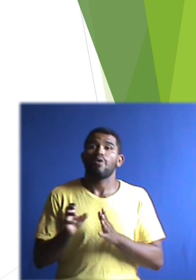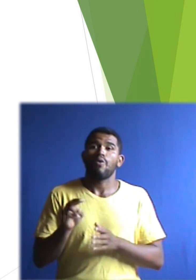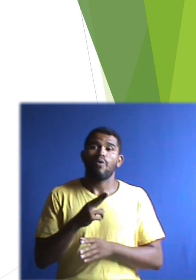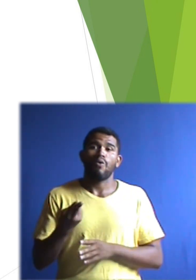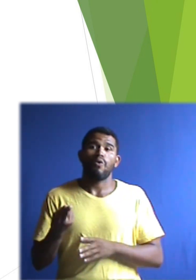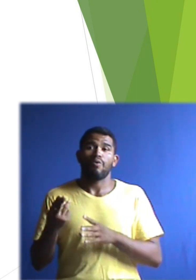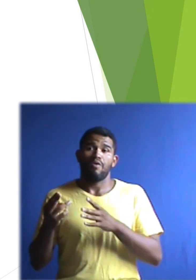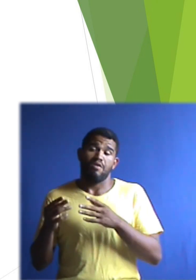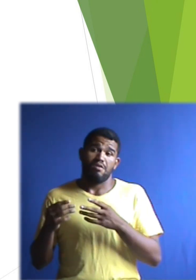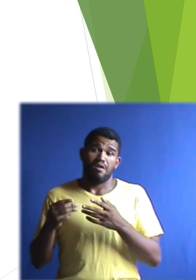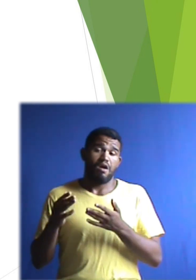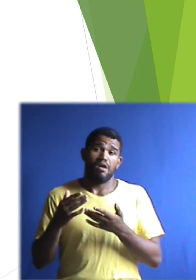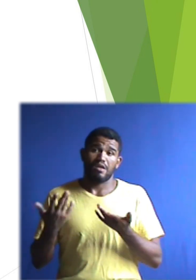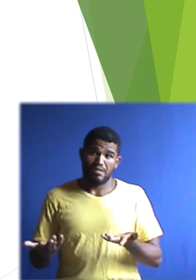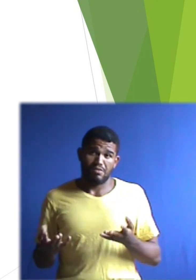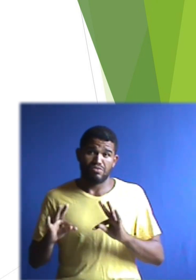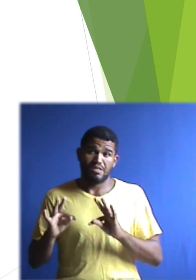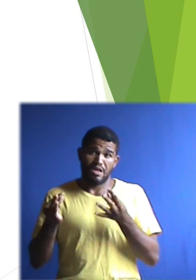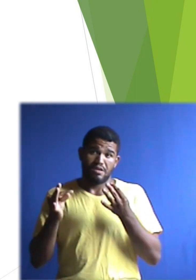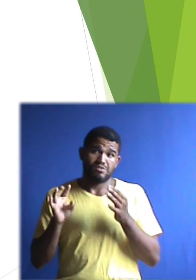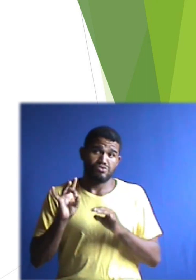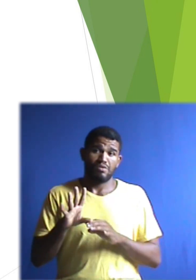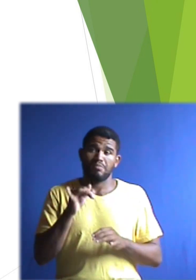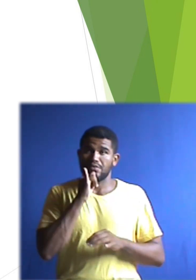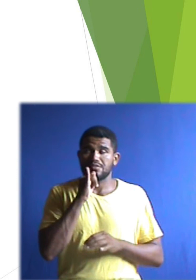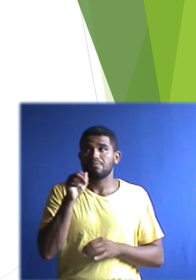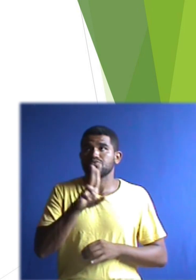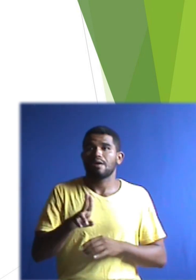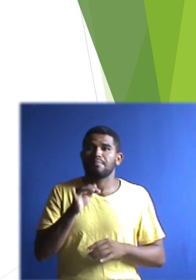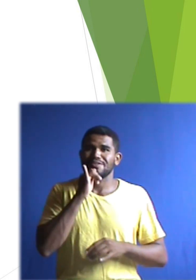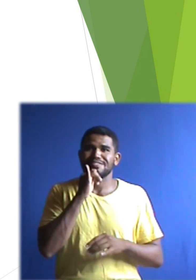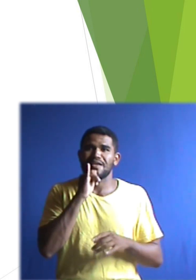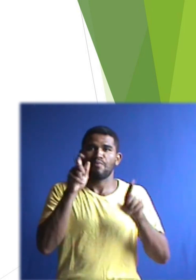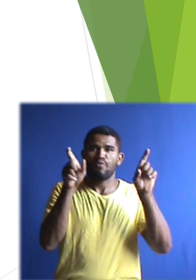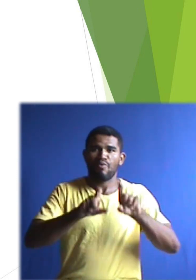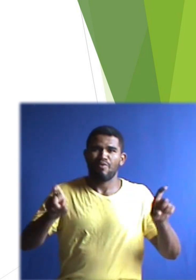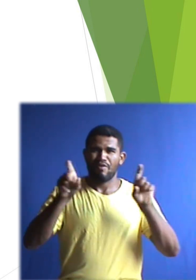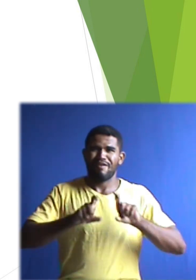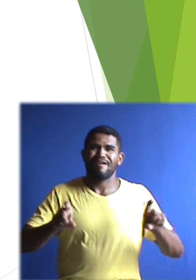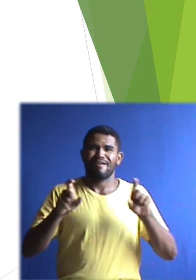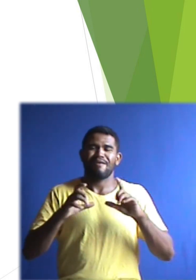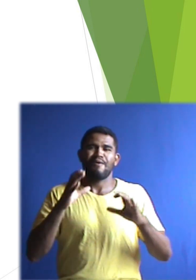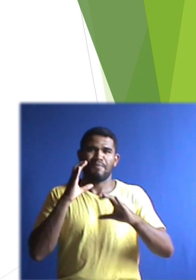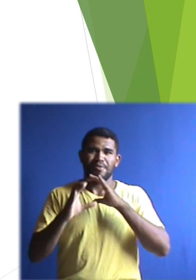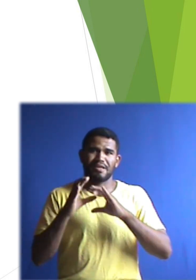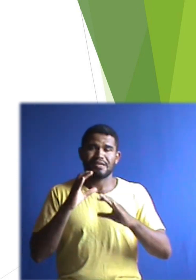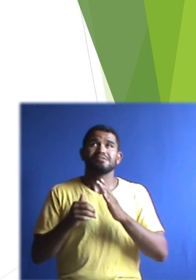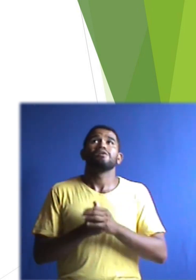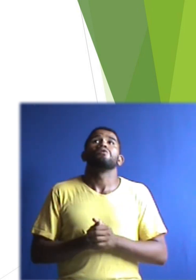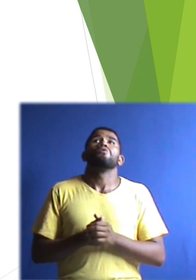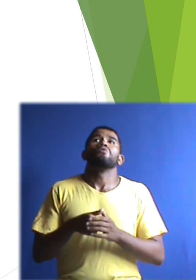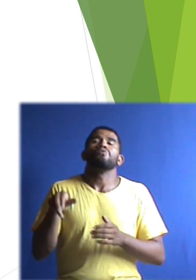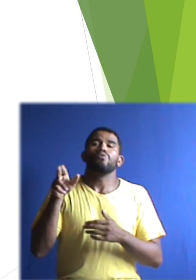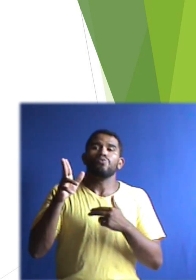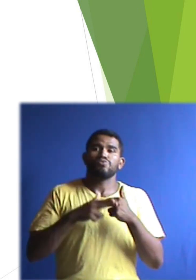determinadas técnicas, né? Por exemplo, as tecnologias digitais de informação e comunicação, às